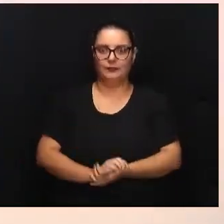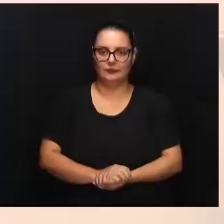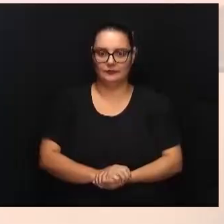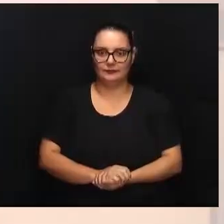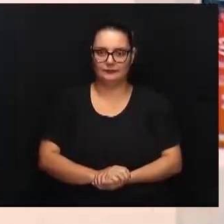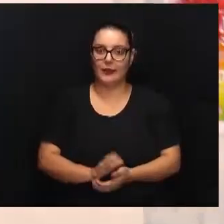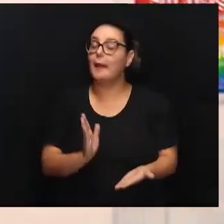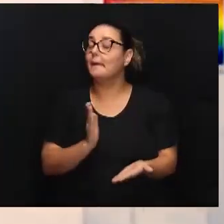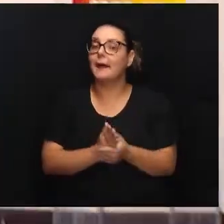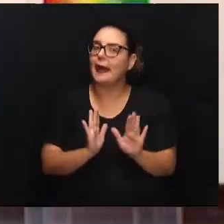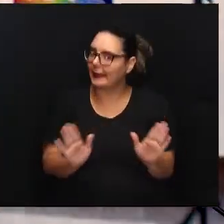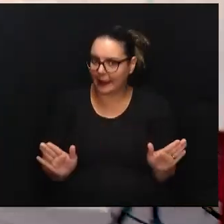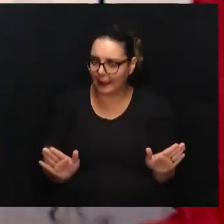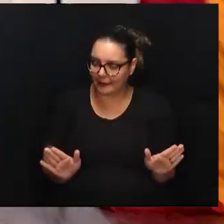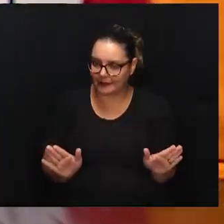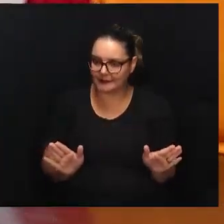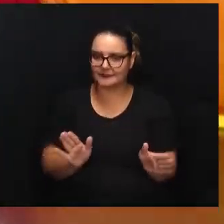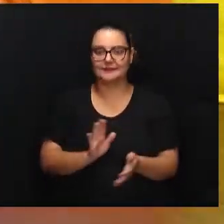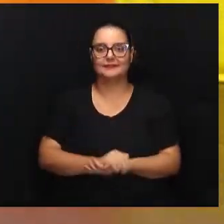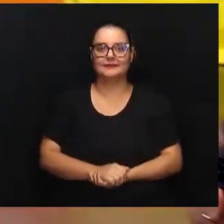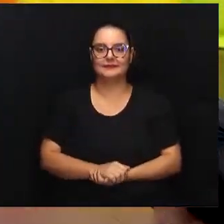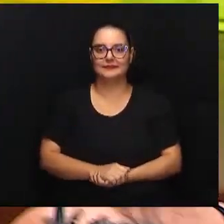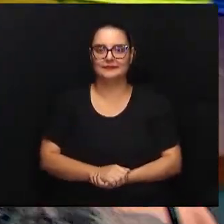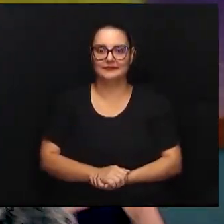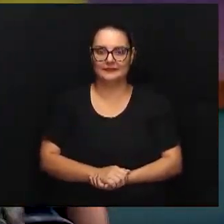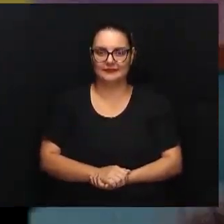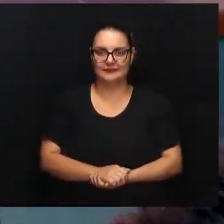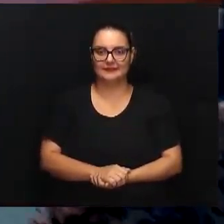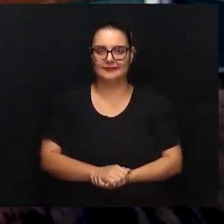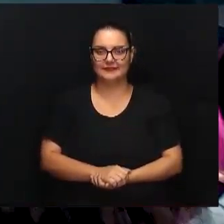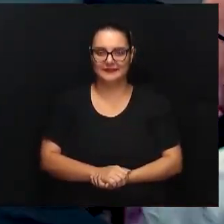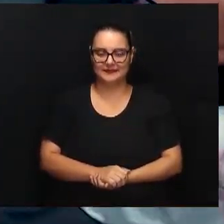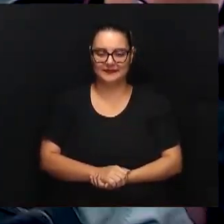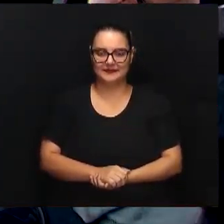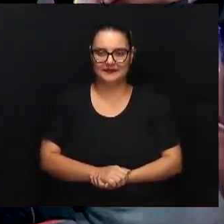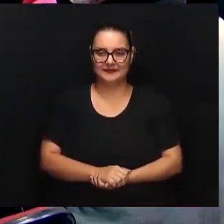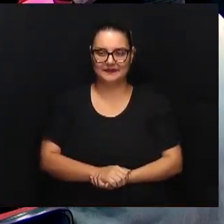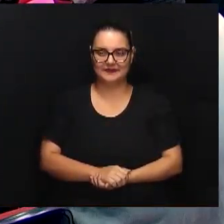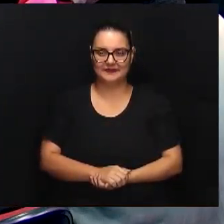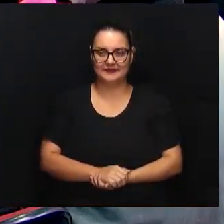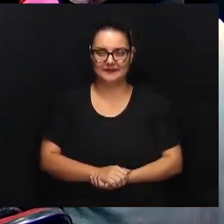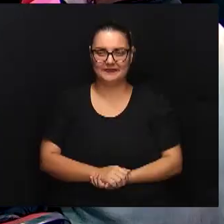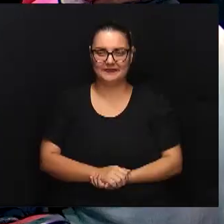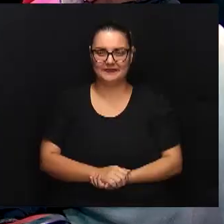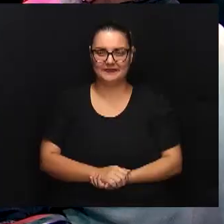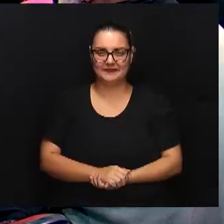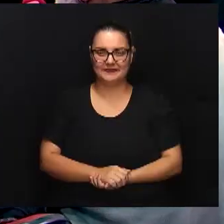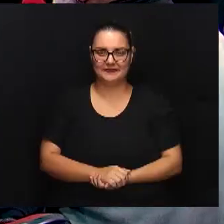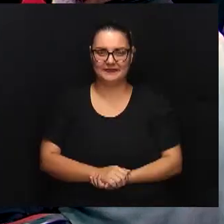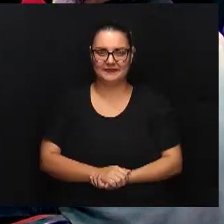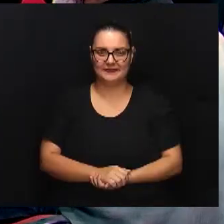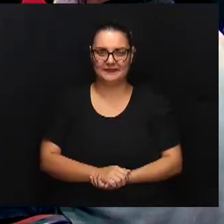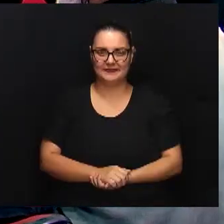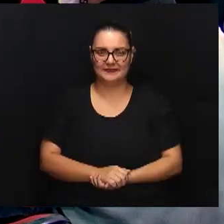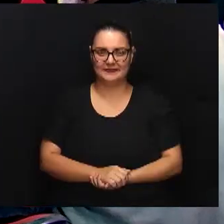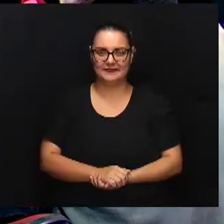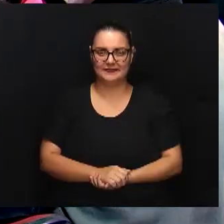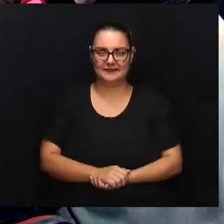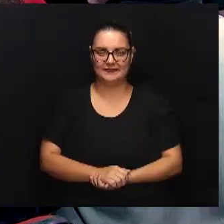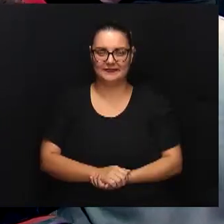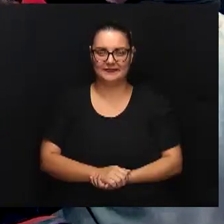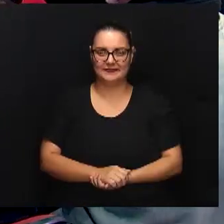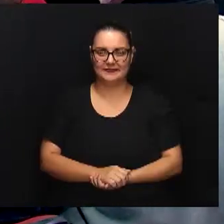Eu só conheço a Declan pelo YouTube. Não é da minha época. Só...